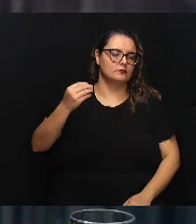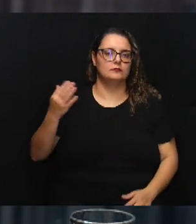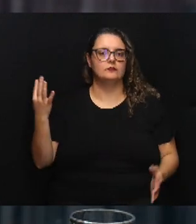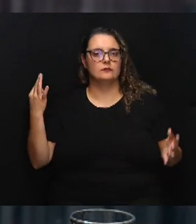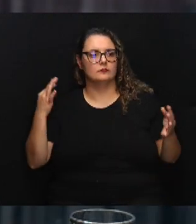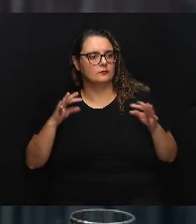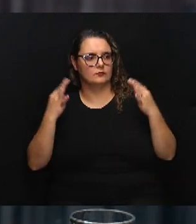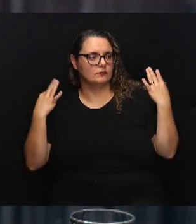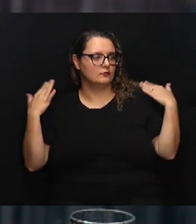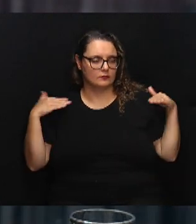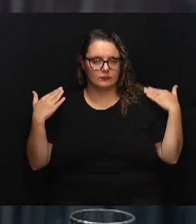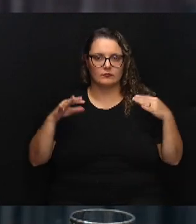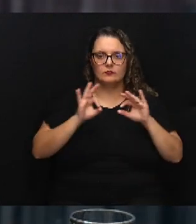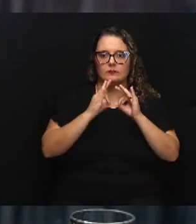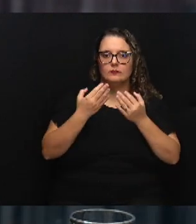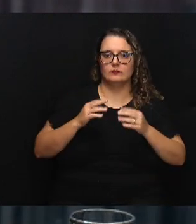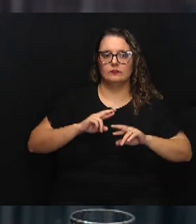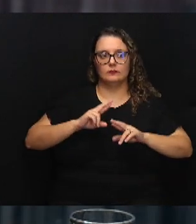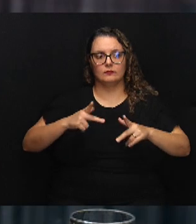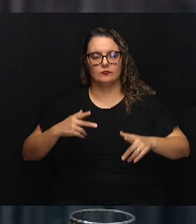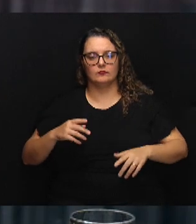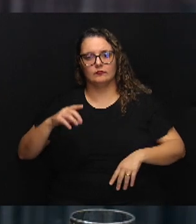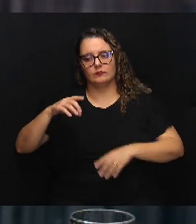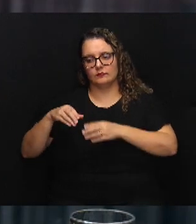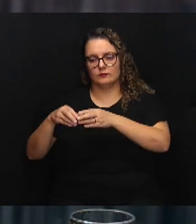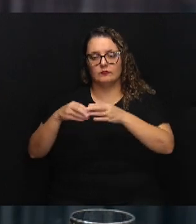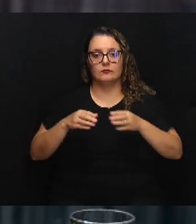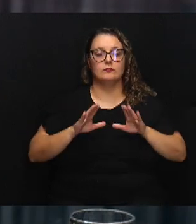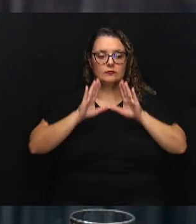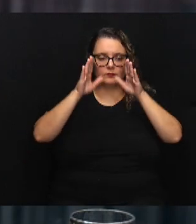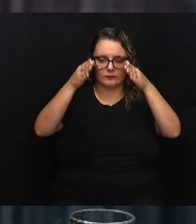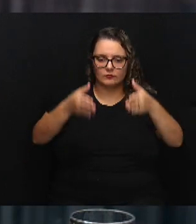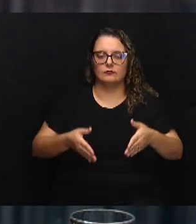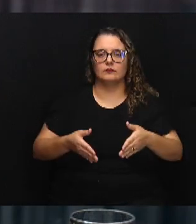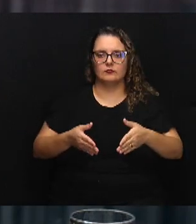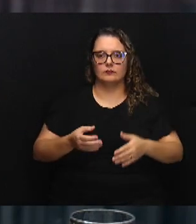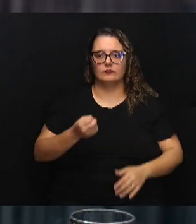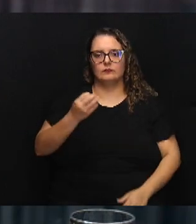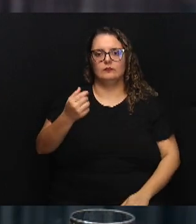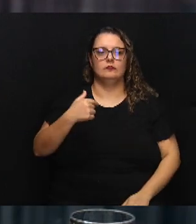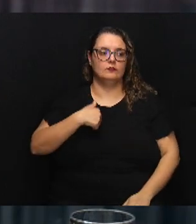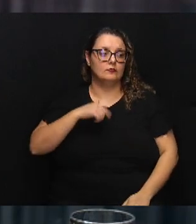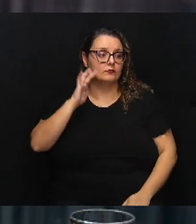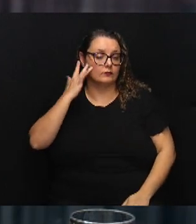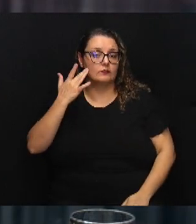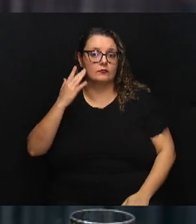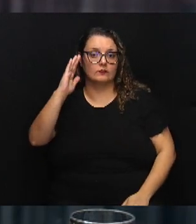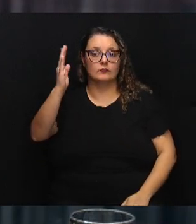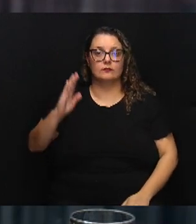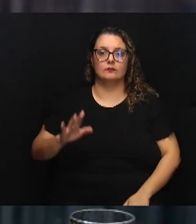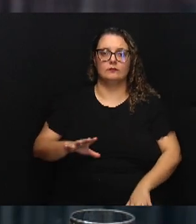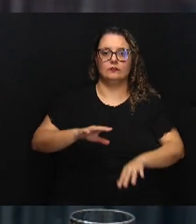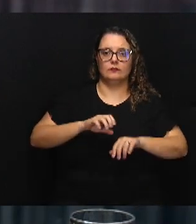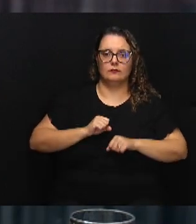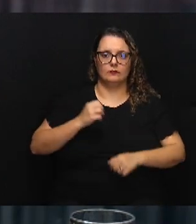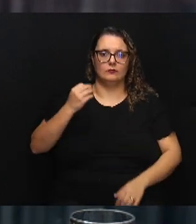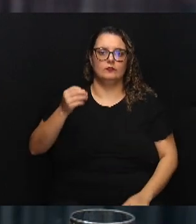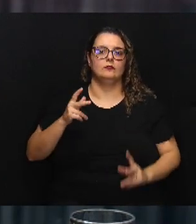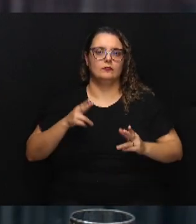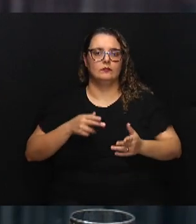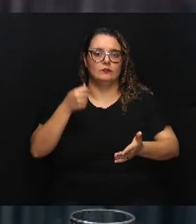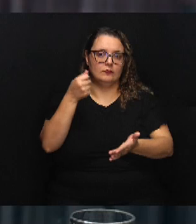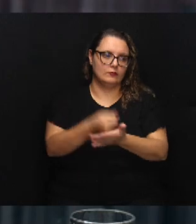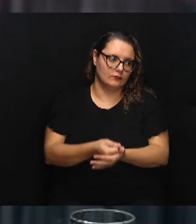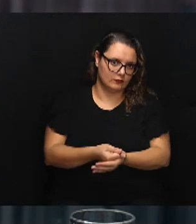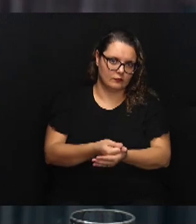pouquinho do ambiente que você vive, mas a viagem entrou em foco porque eu considero que o Brasil adotou a viagem hoje como ponto obrigatório no